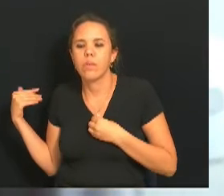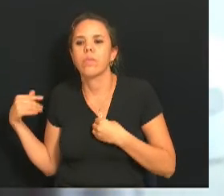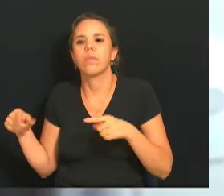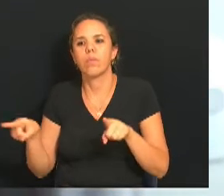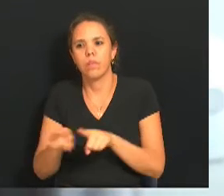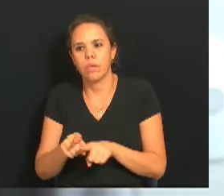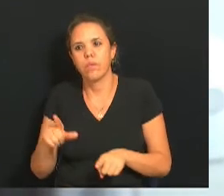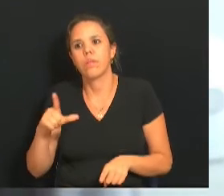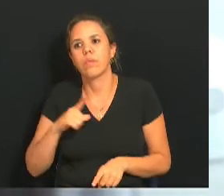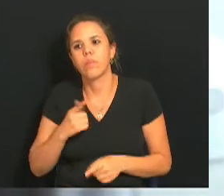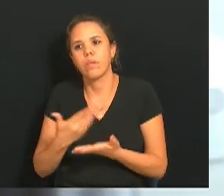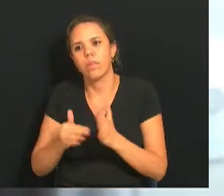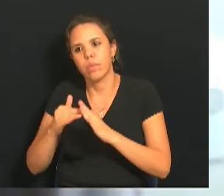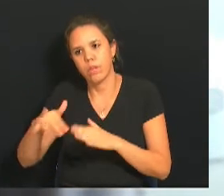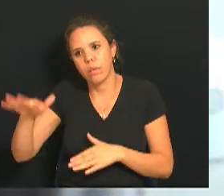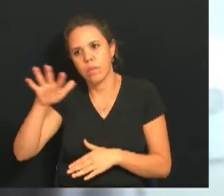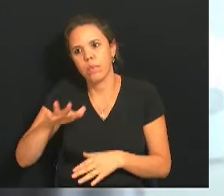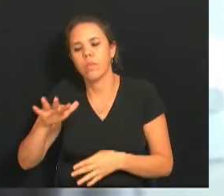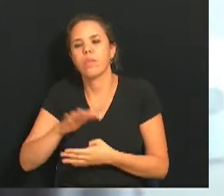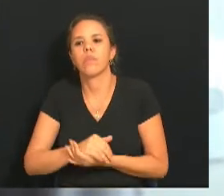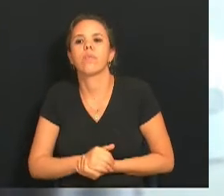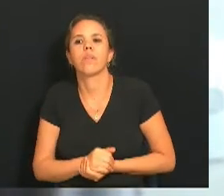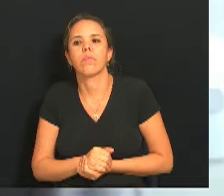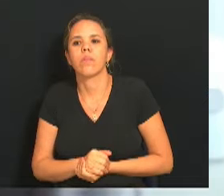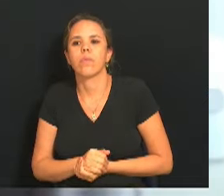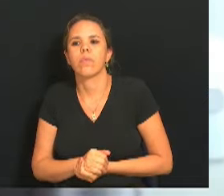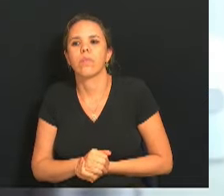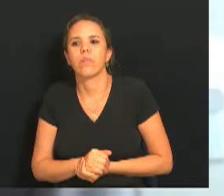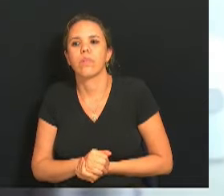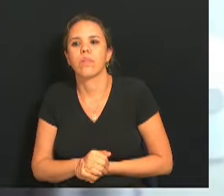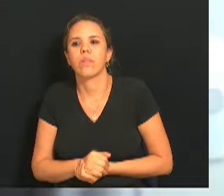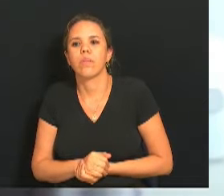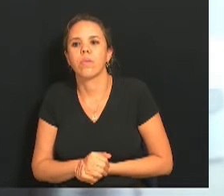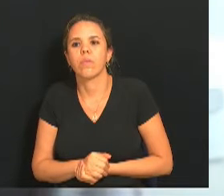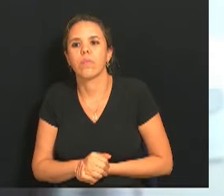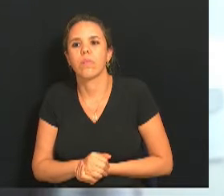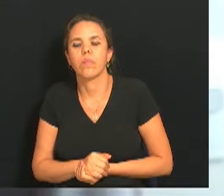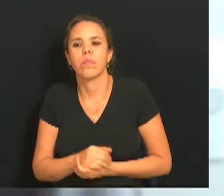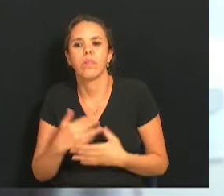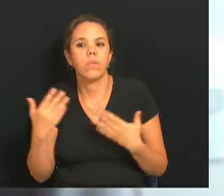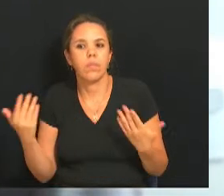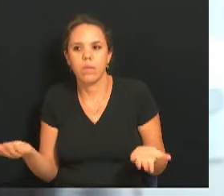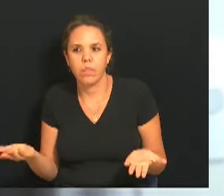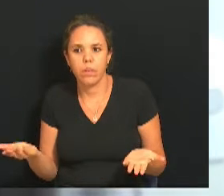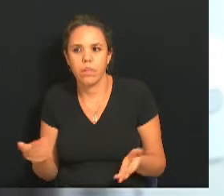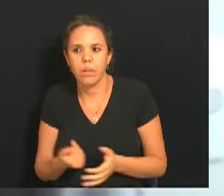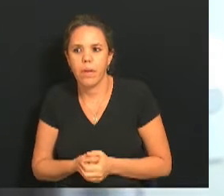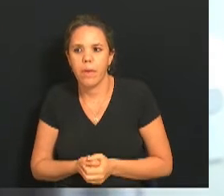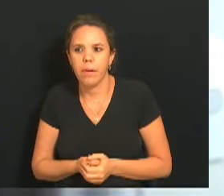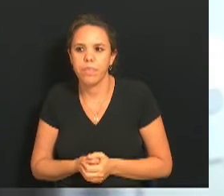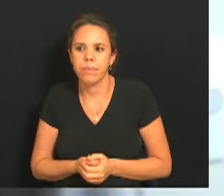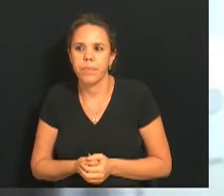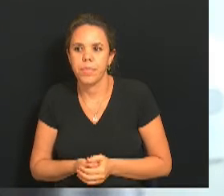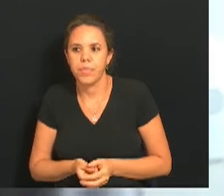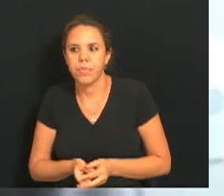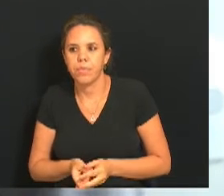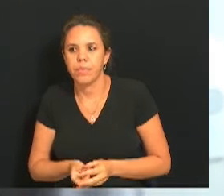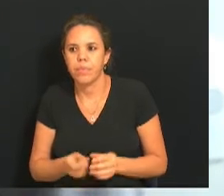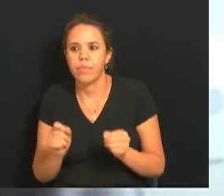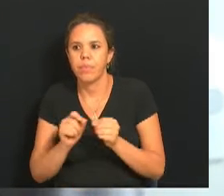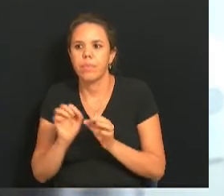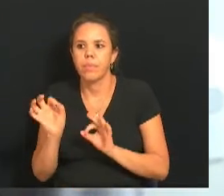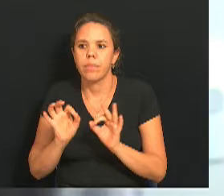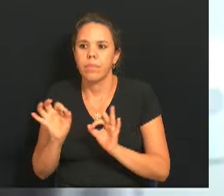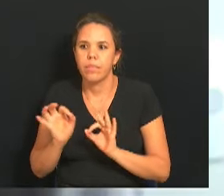Conselho das Escolas, e e fizemos